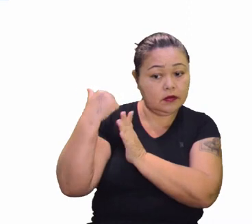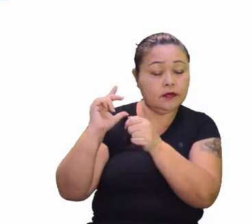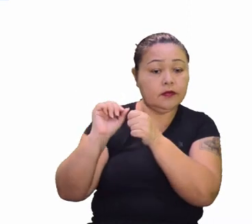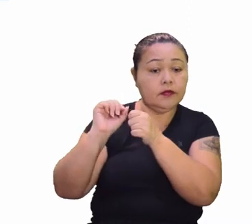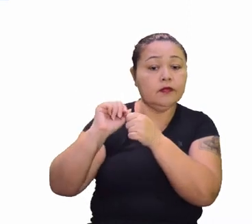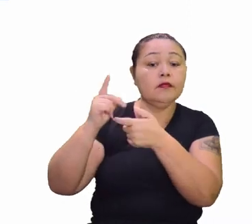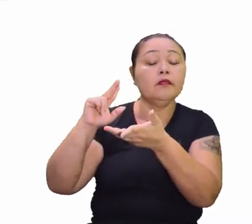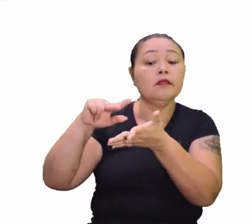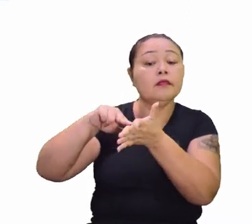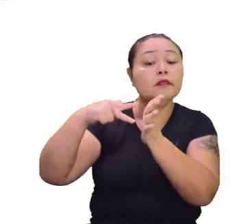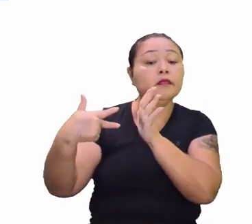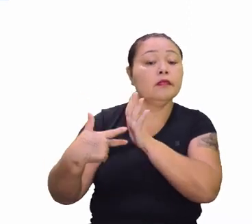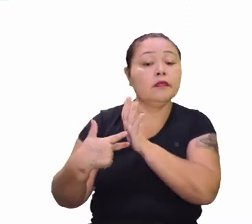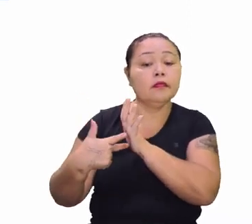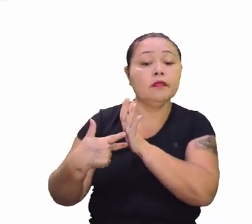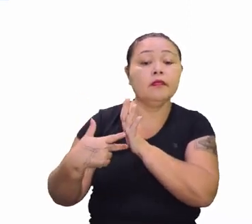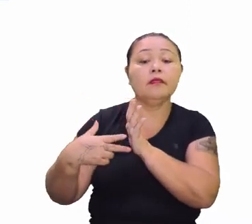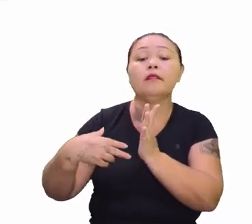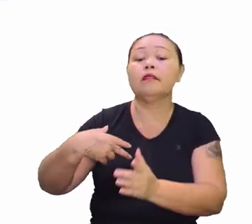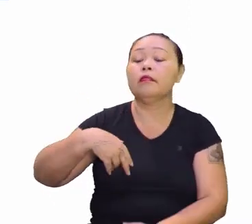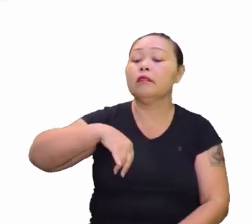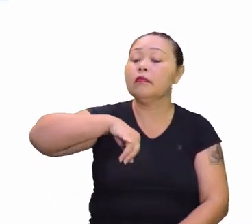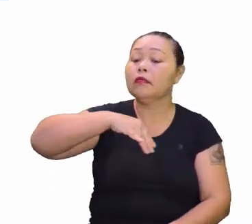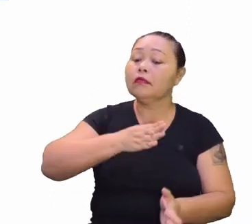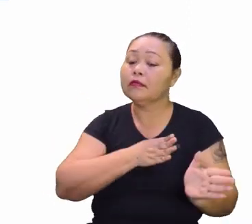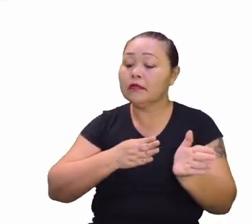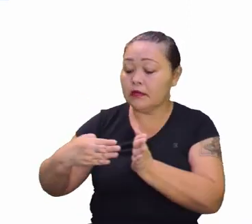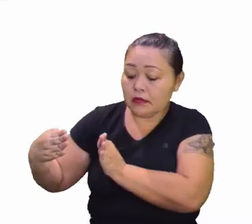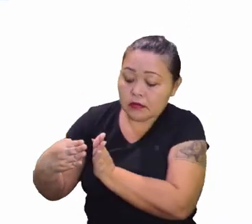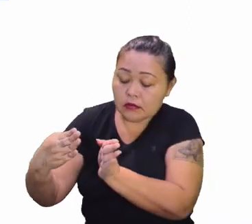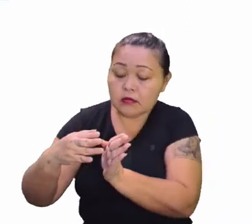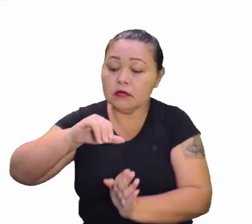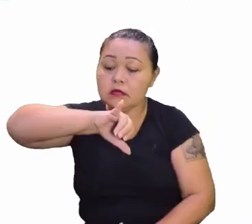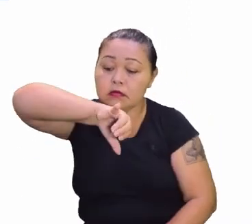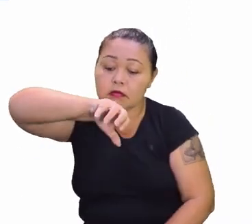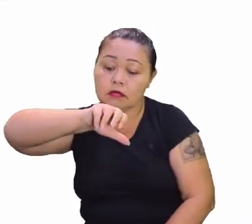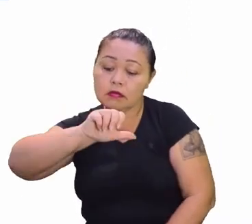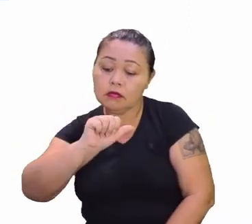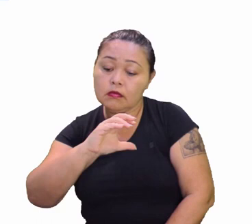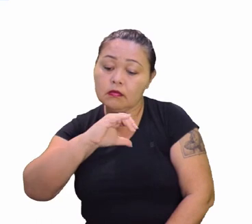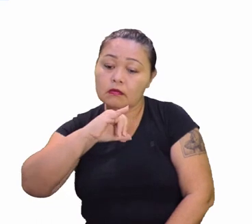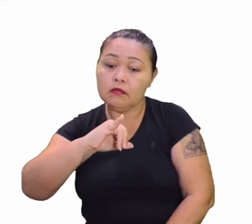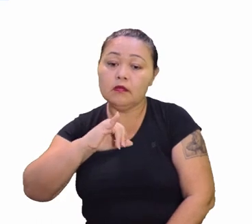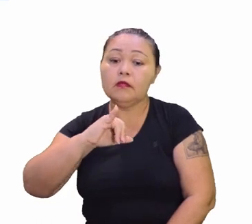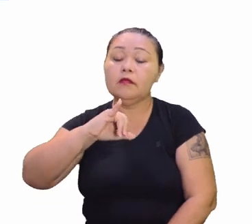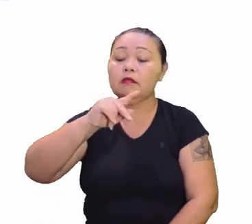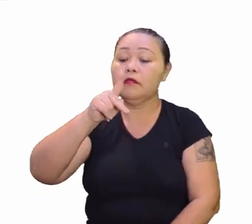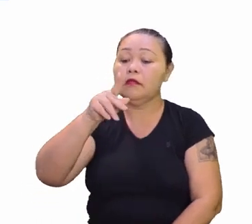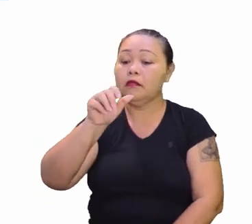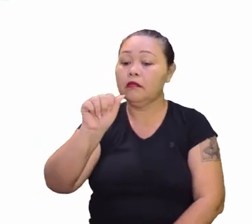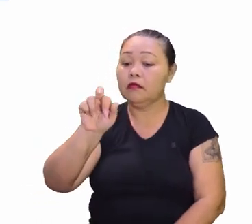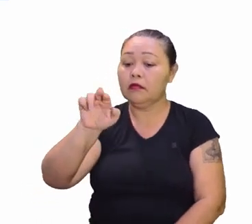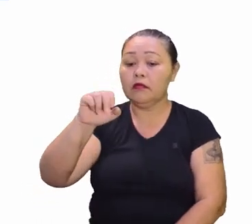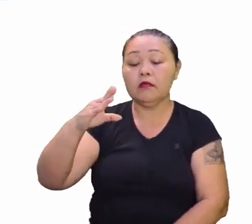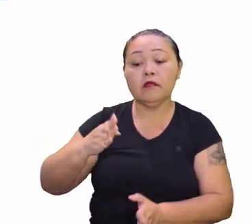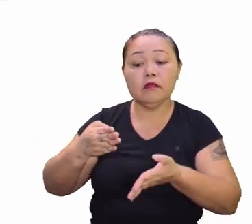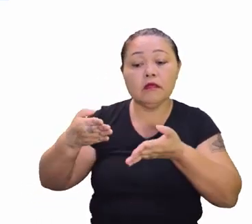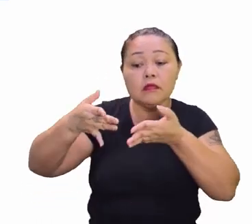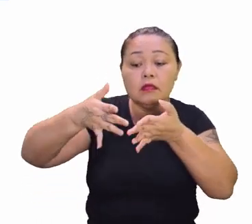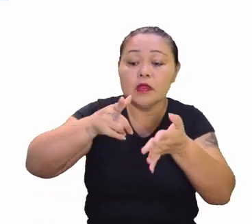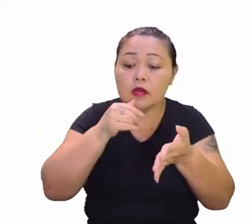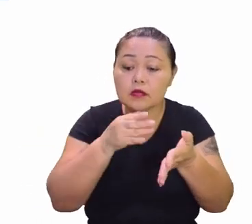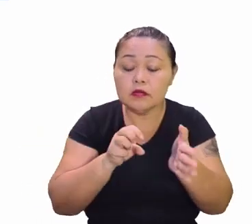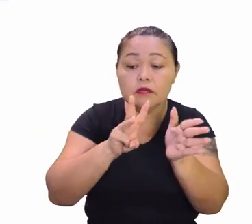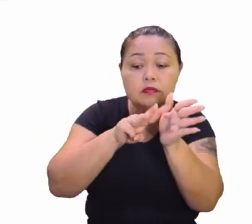Rogério, então isso quer dizer que o Rio Jaci-Paraná vai desaguar no Rio Madeira, ok?